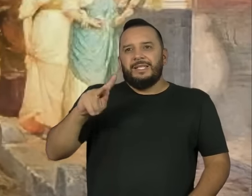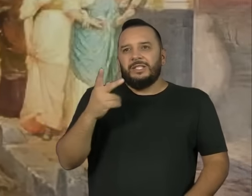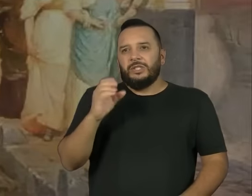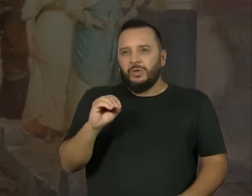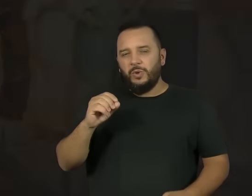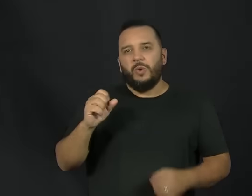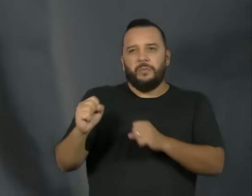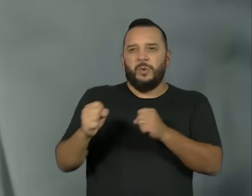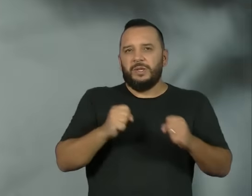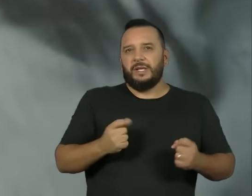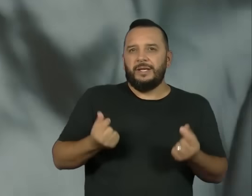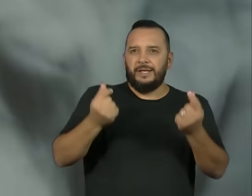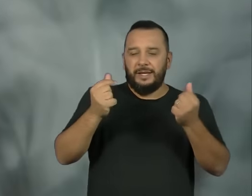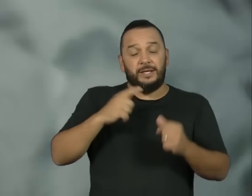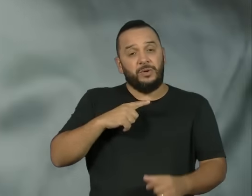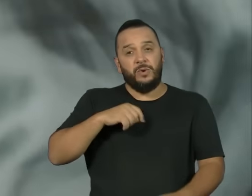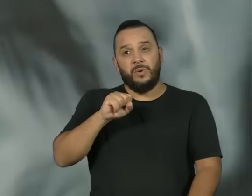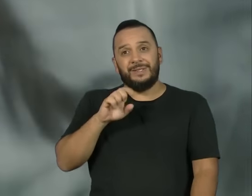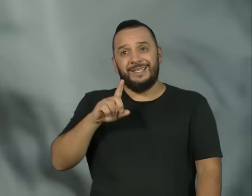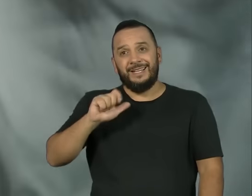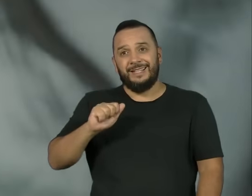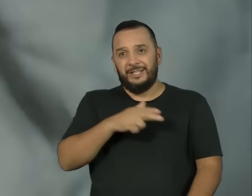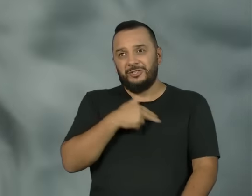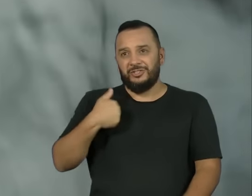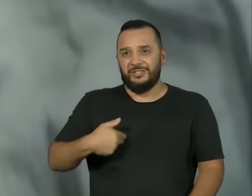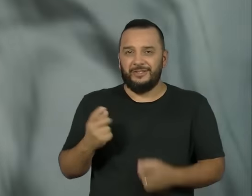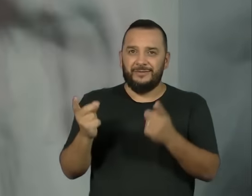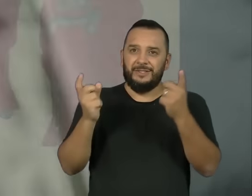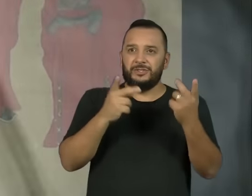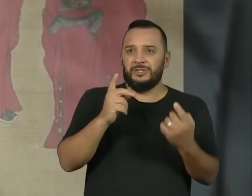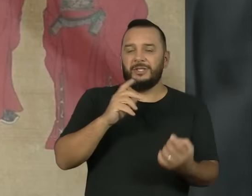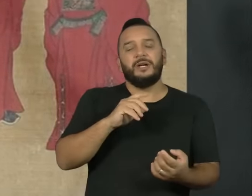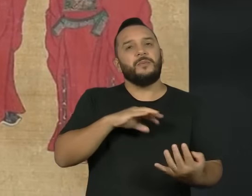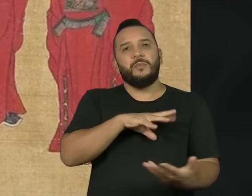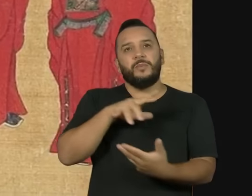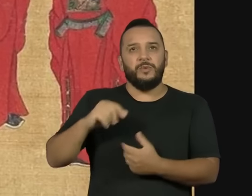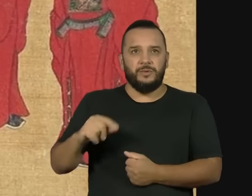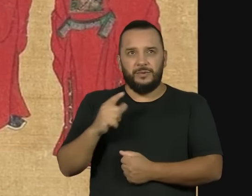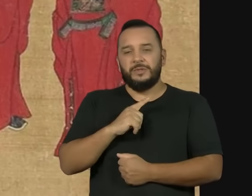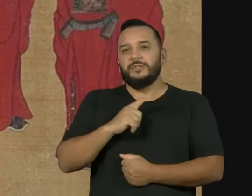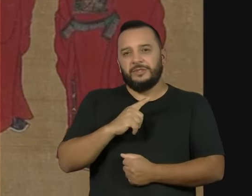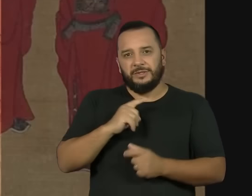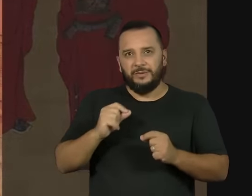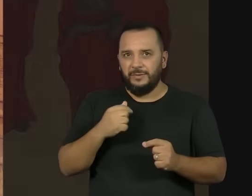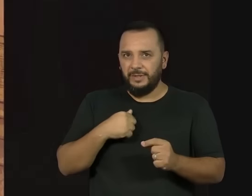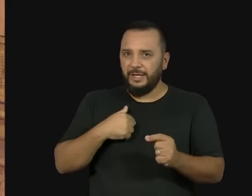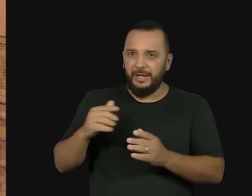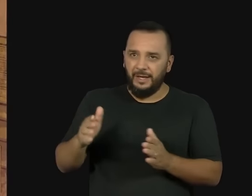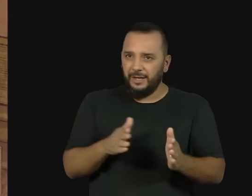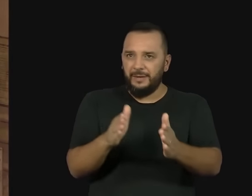riqueza, ou a seda chinesa, que era exportada para todo o mundo pela chamada Rota da Seda.